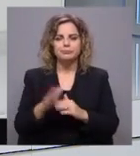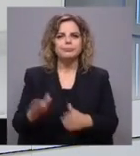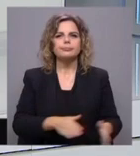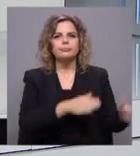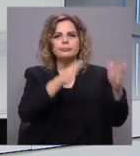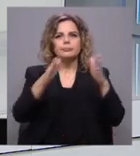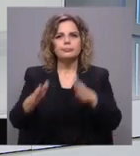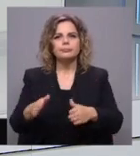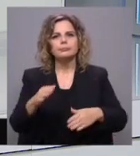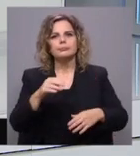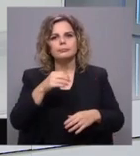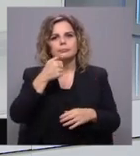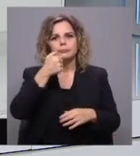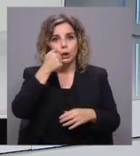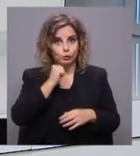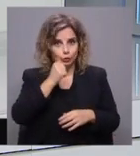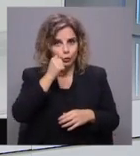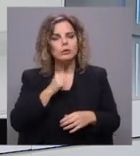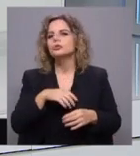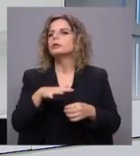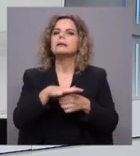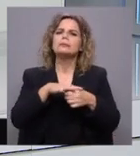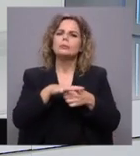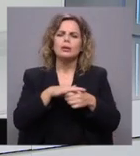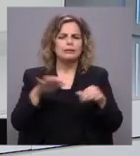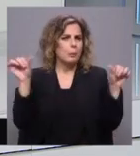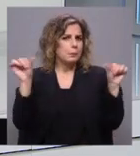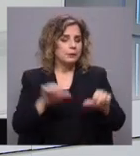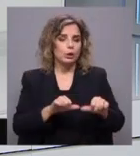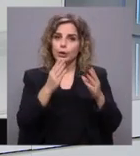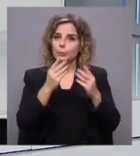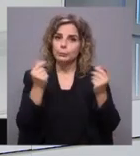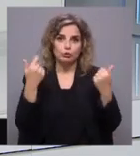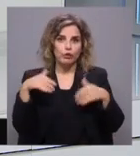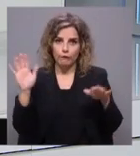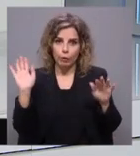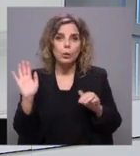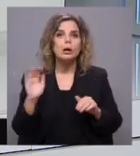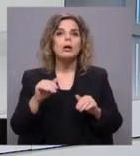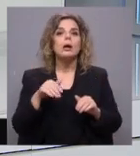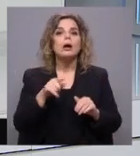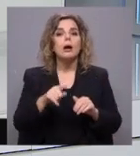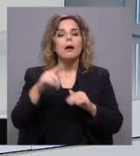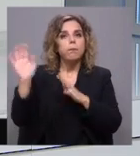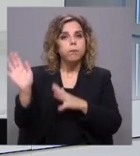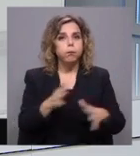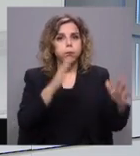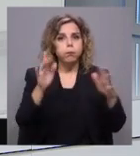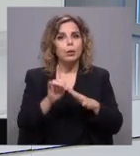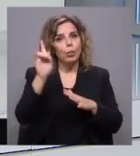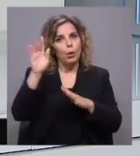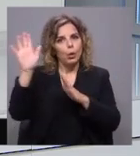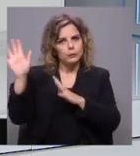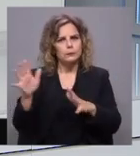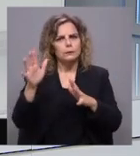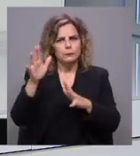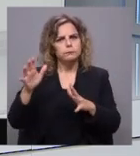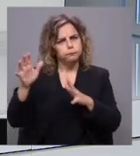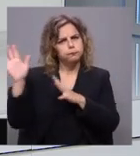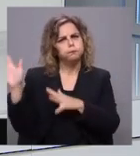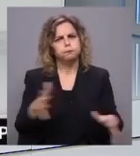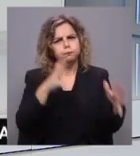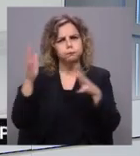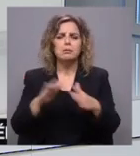Açores, a situação mais gravosa já se foi ultrapassada, o vento encontra-se do quadrante norte, sopra forte, com rajadas